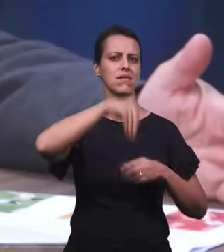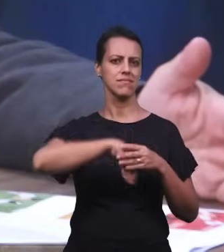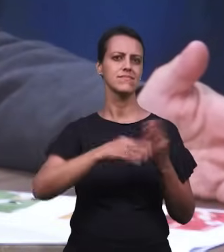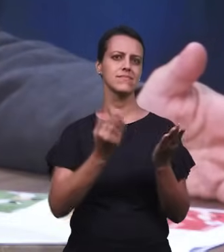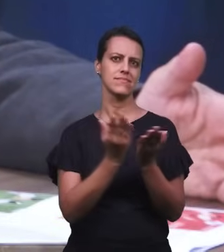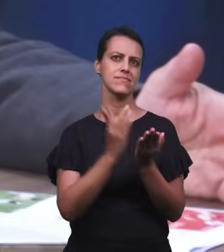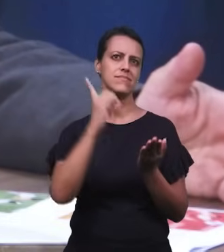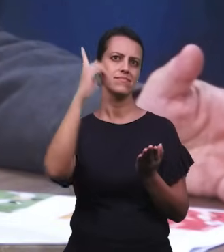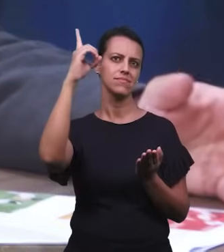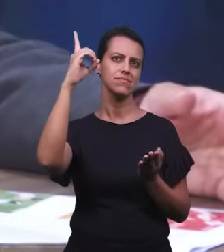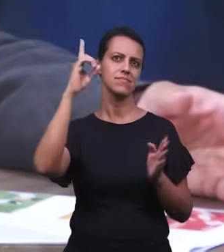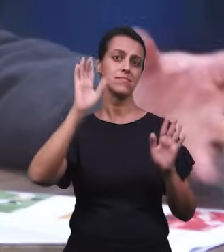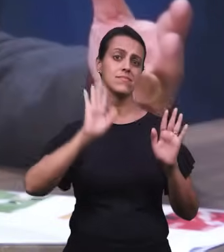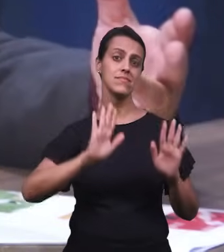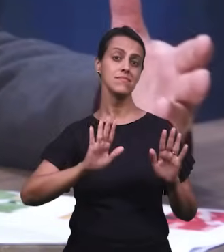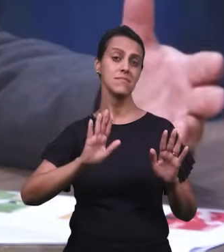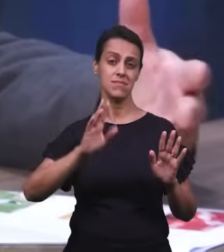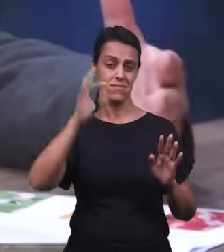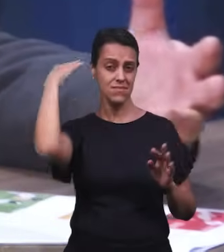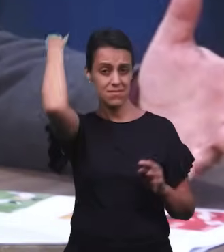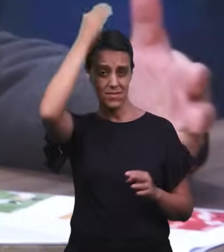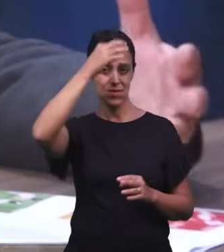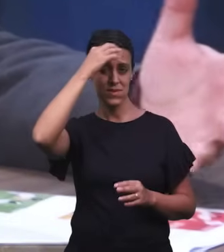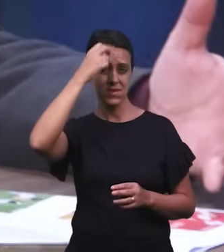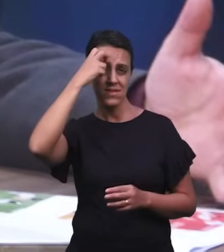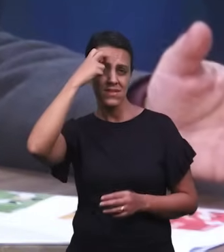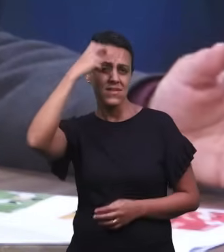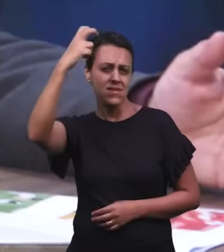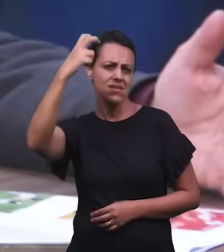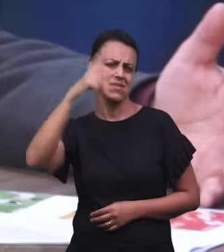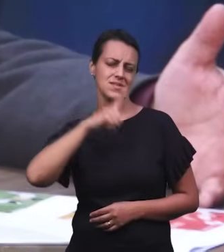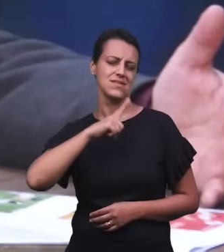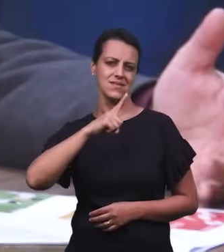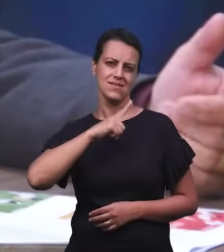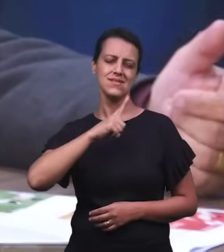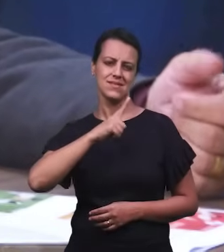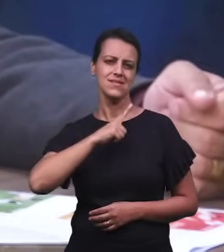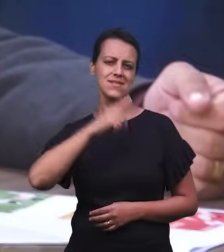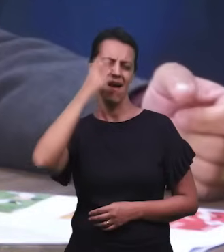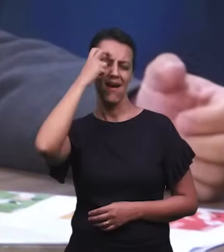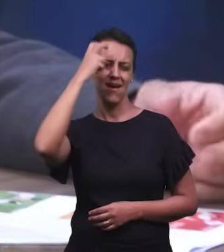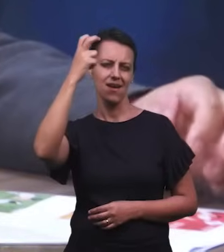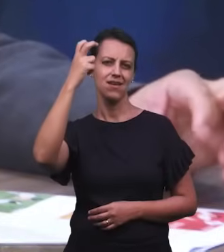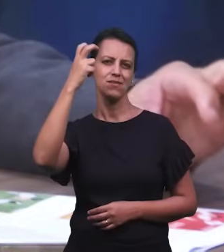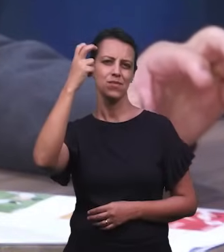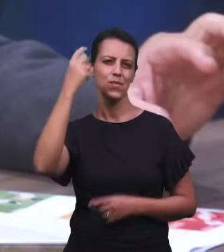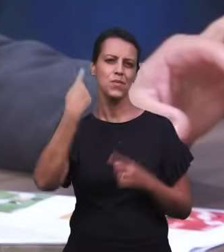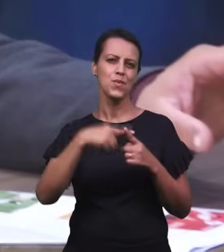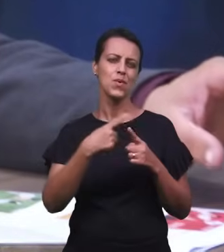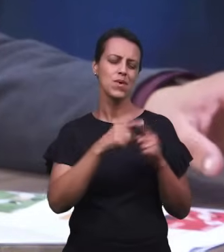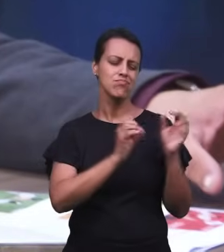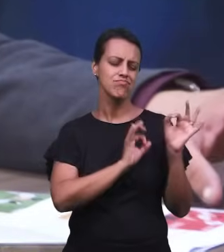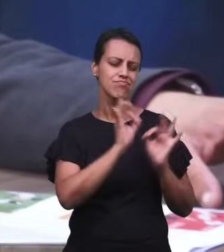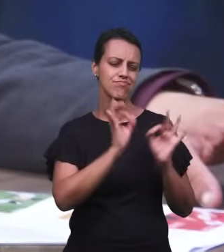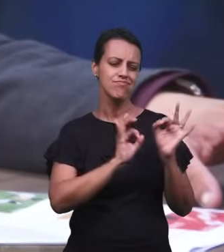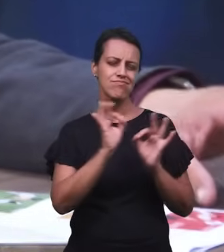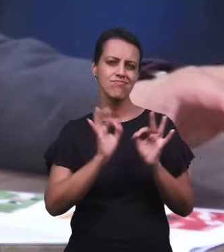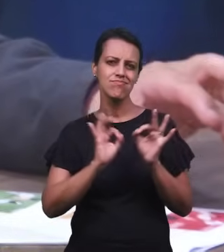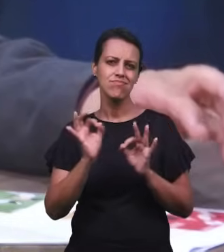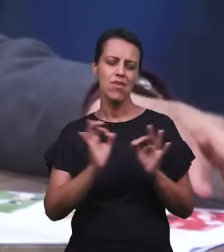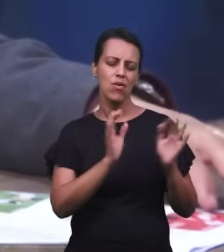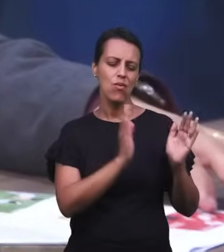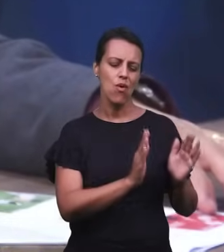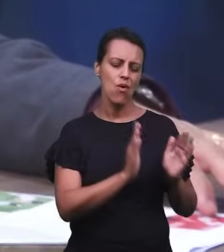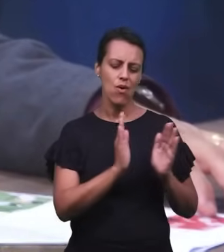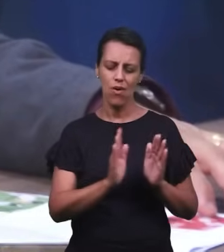Espírito Santo, mas o Espírito Santo ele é sábio. A gente estava até conversando antes de entrar no ar, o Espírito Santo ele é sábio para colocar as peças corretas